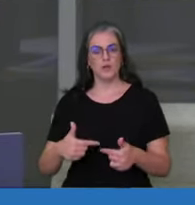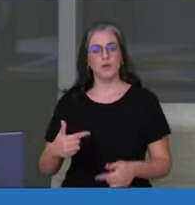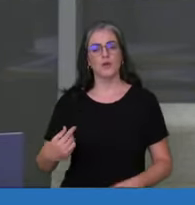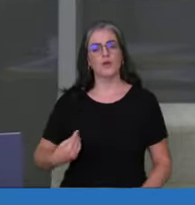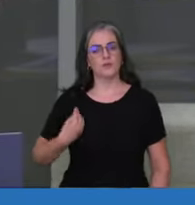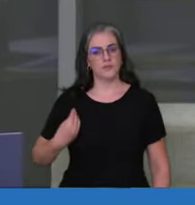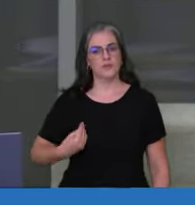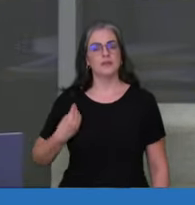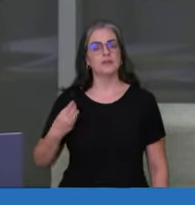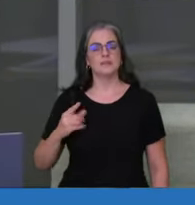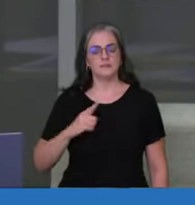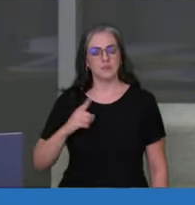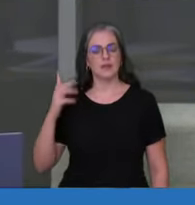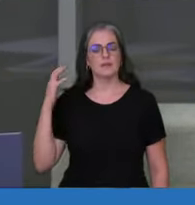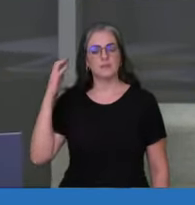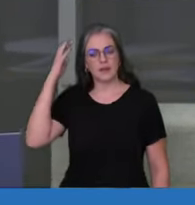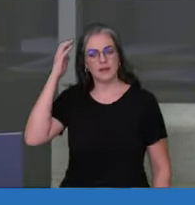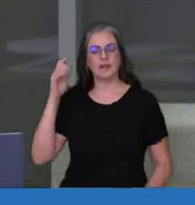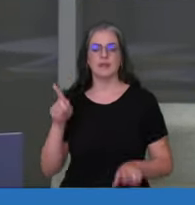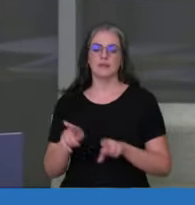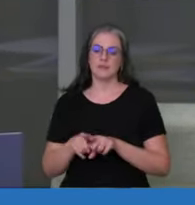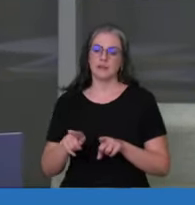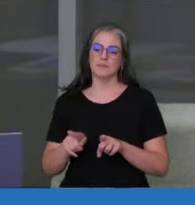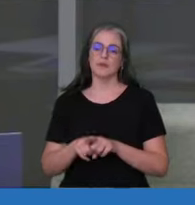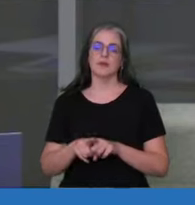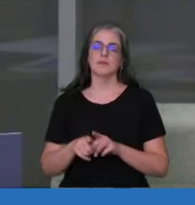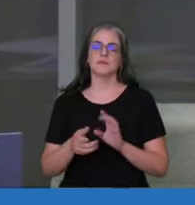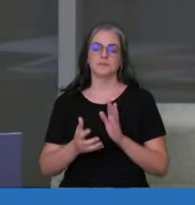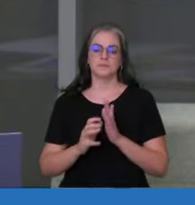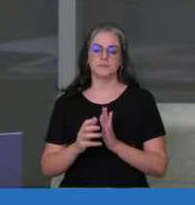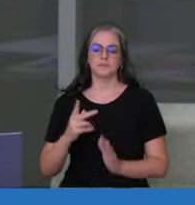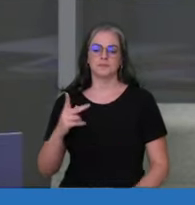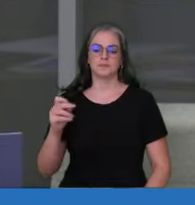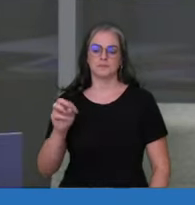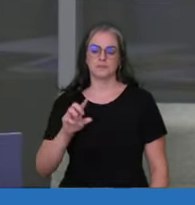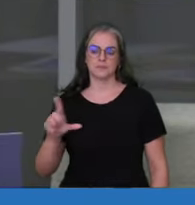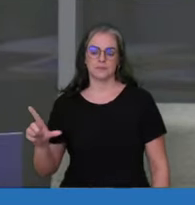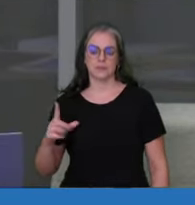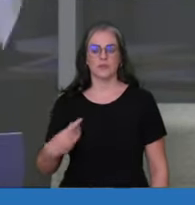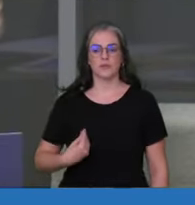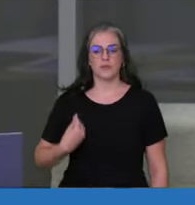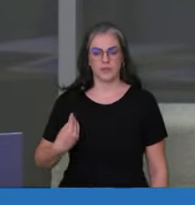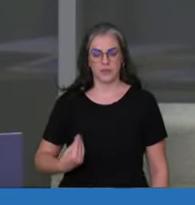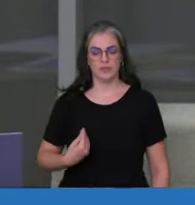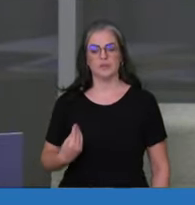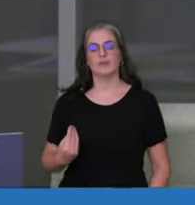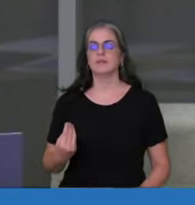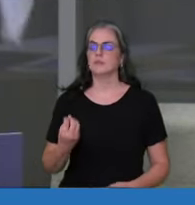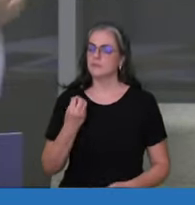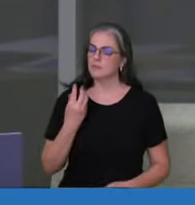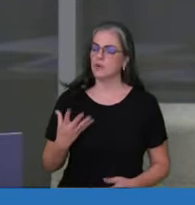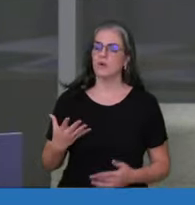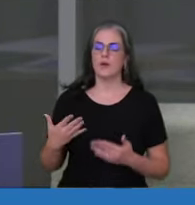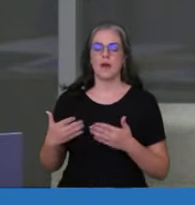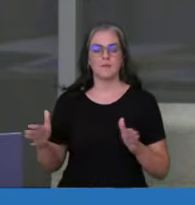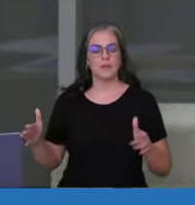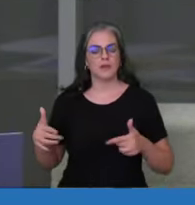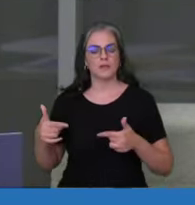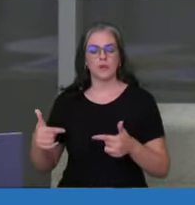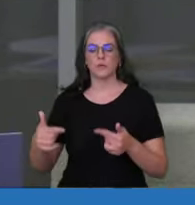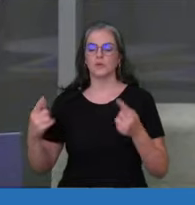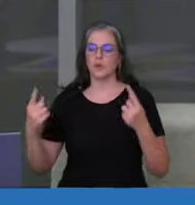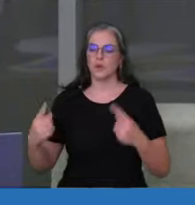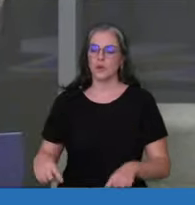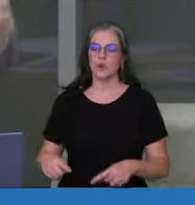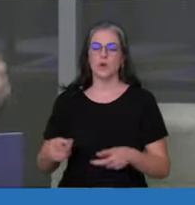vive, viva também o Partido Socialismo e Liberdade, que se abre para essa luta toda contra a exploração, a